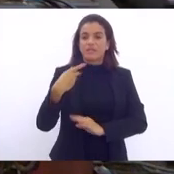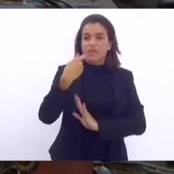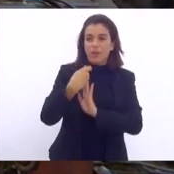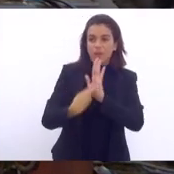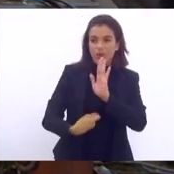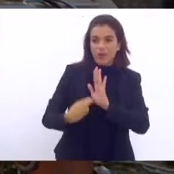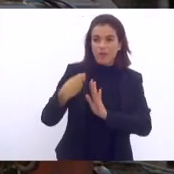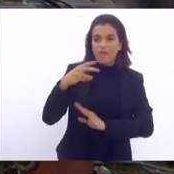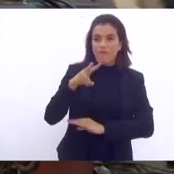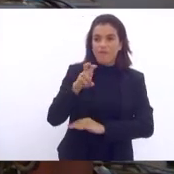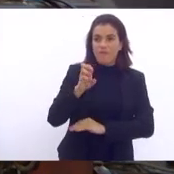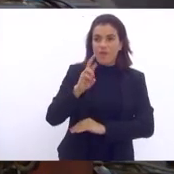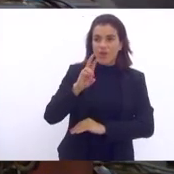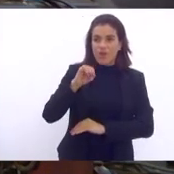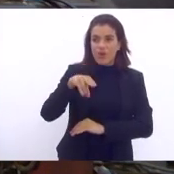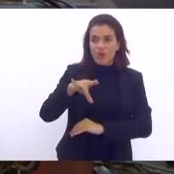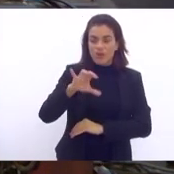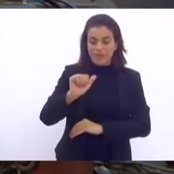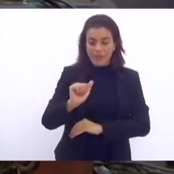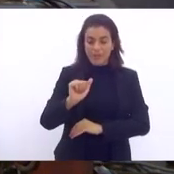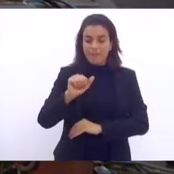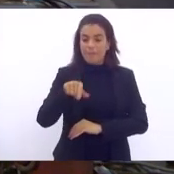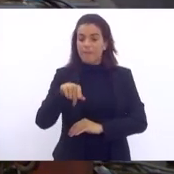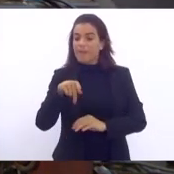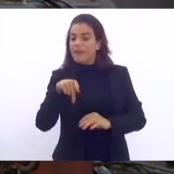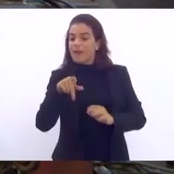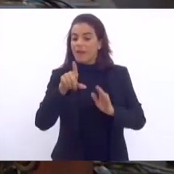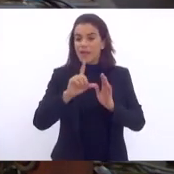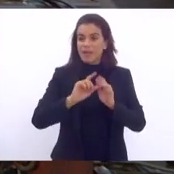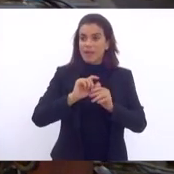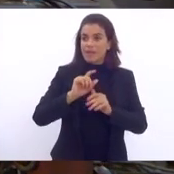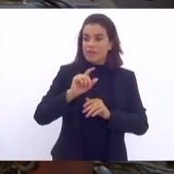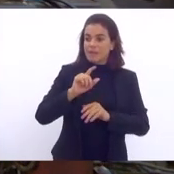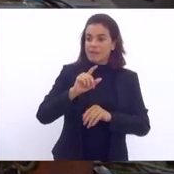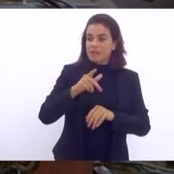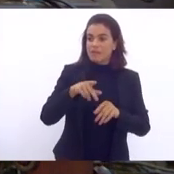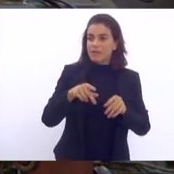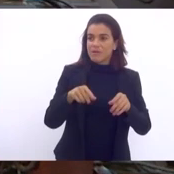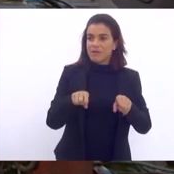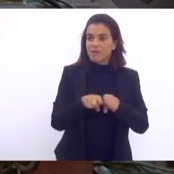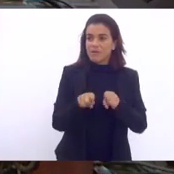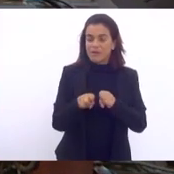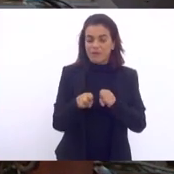Lucinha, Valceasa, Renata Souza, Carlos Mink, Dani Monteiro, Élica Takimoto e Bração, que altera a Lei nº